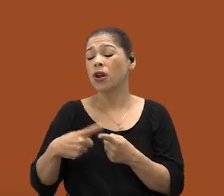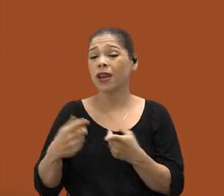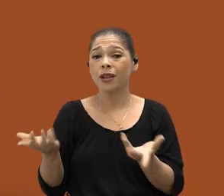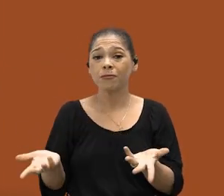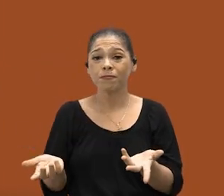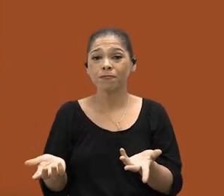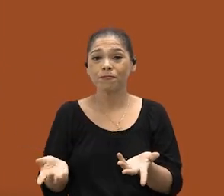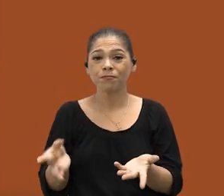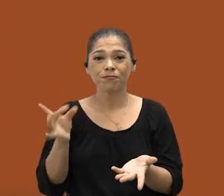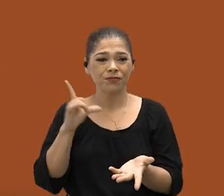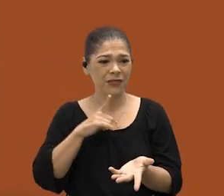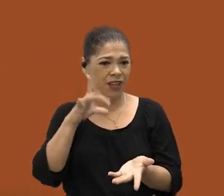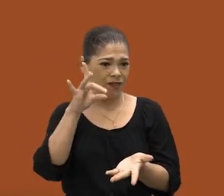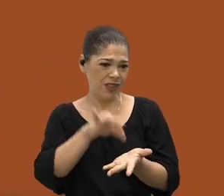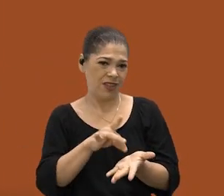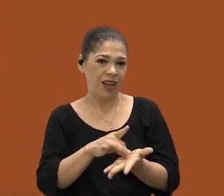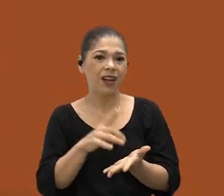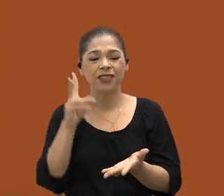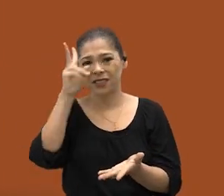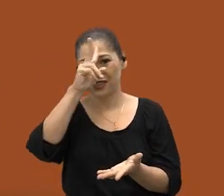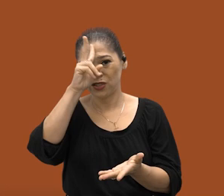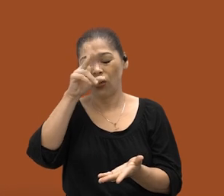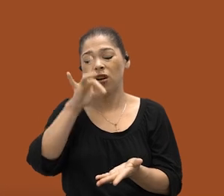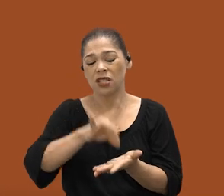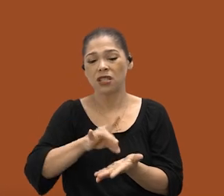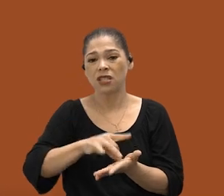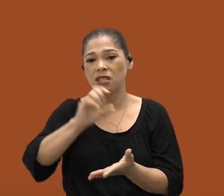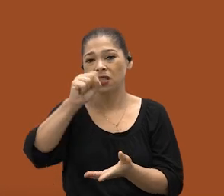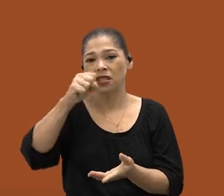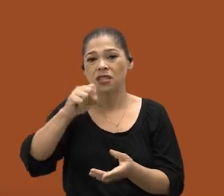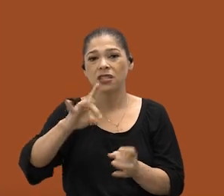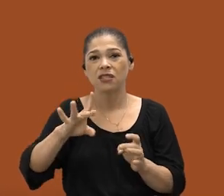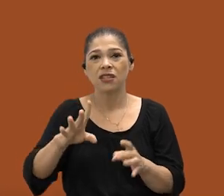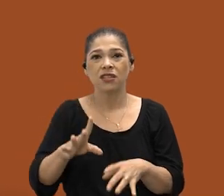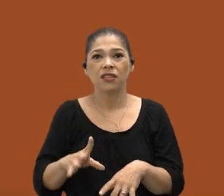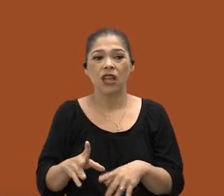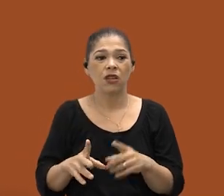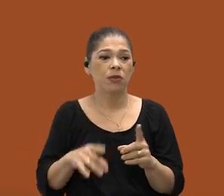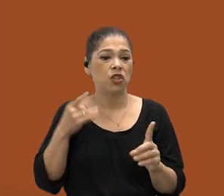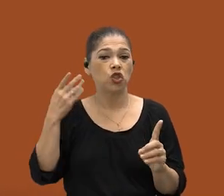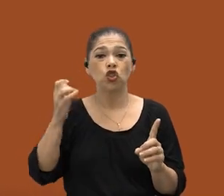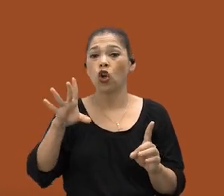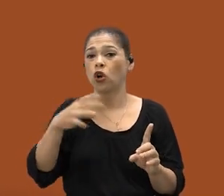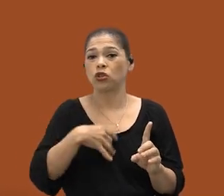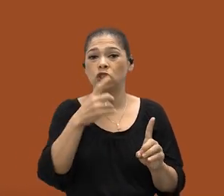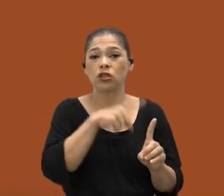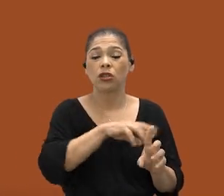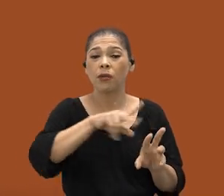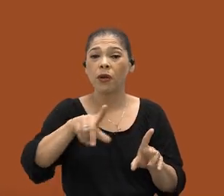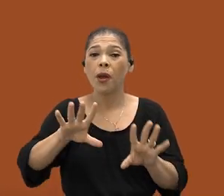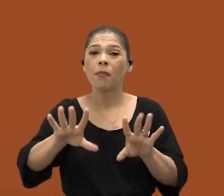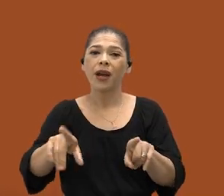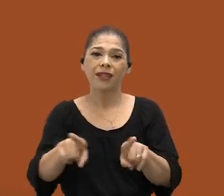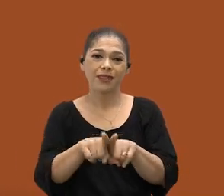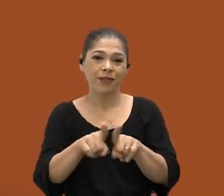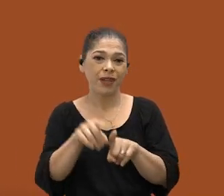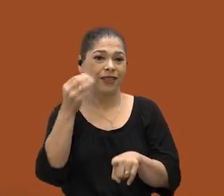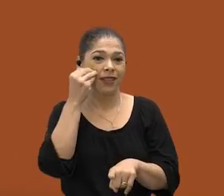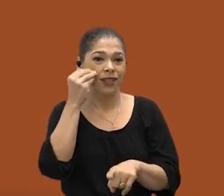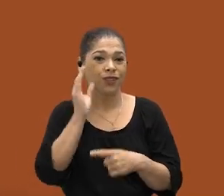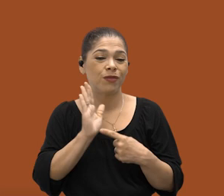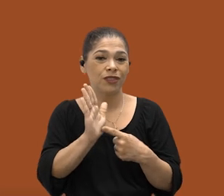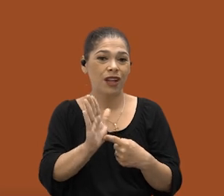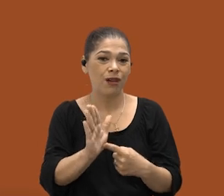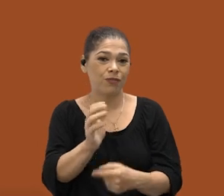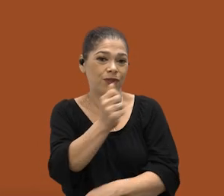desse jeito e existe verdade obviamente na história Tá então não é esse relativismo que se tem mas eu sempre